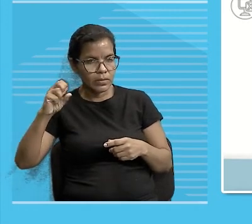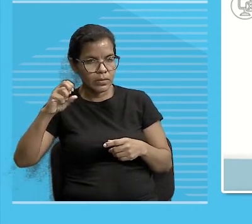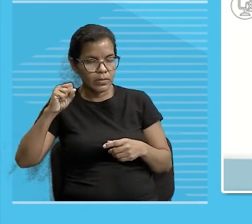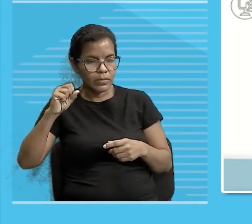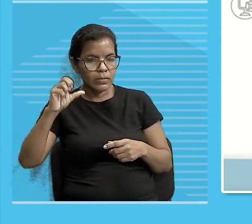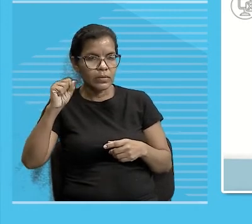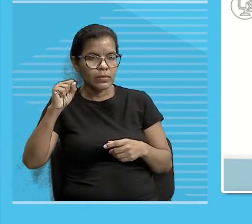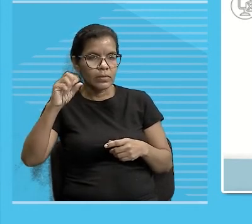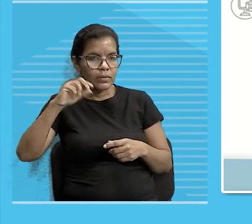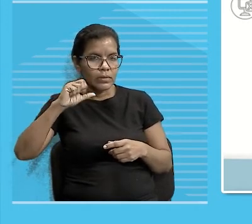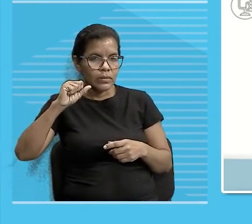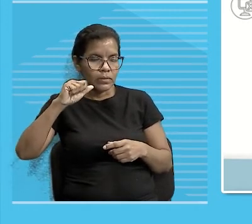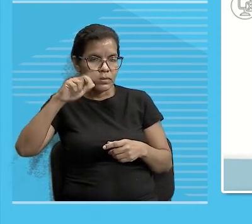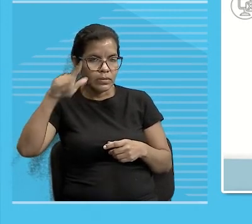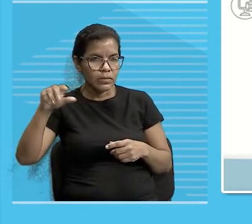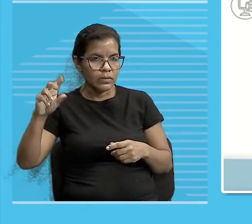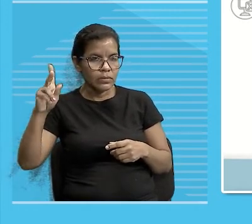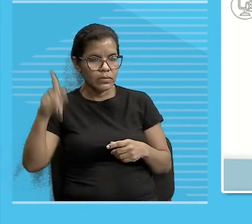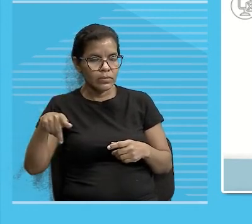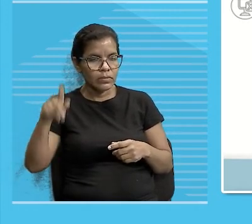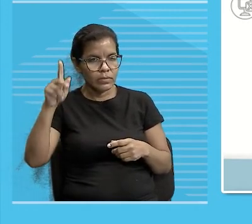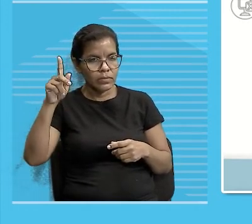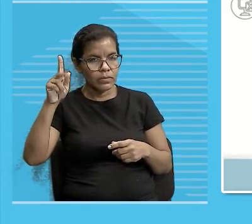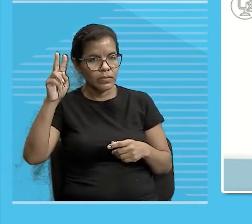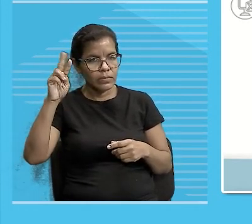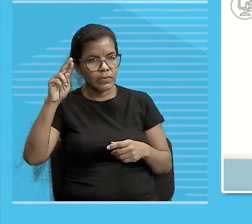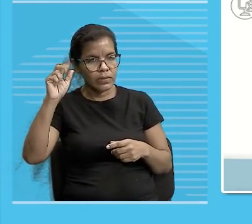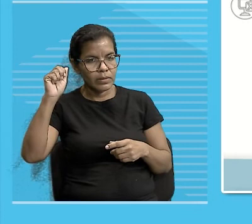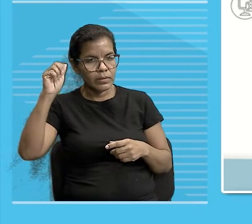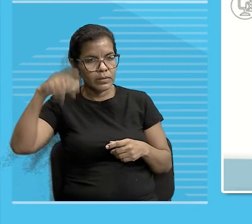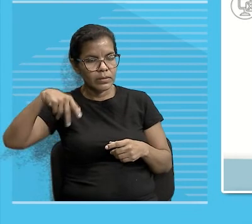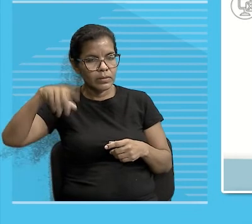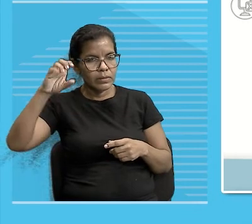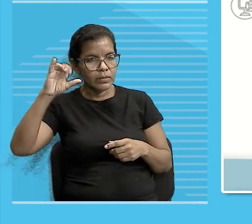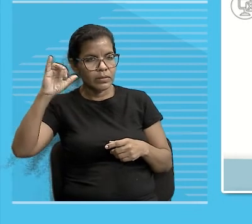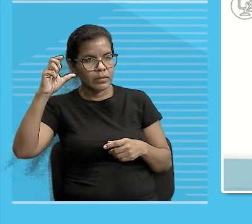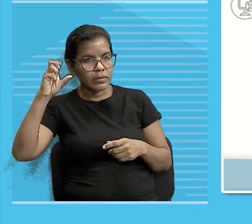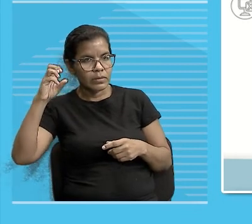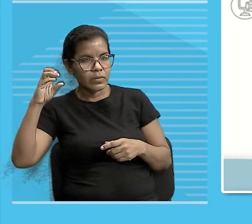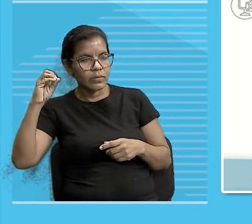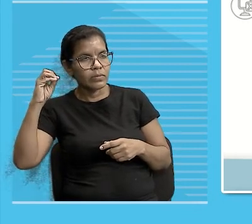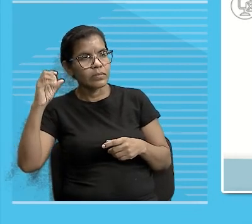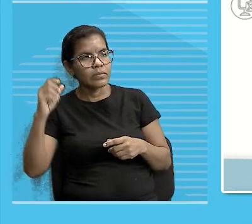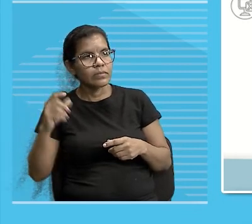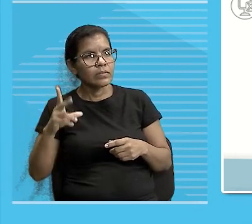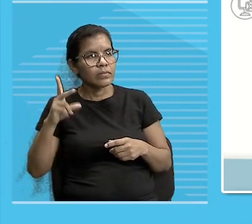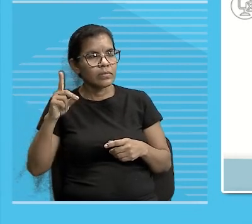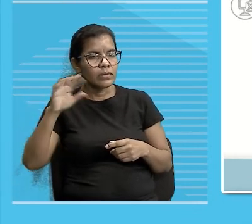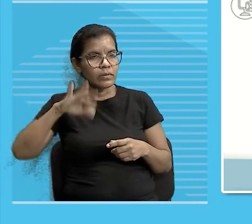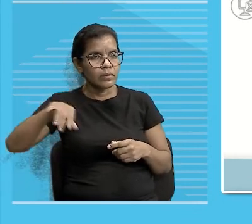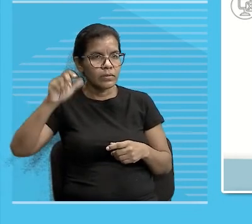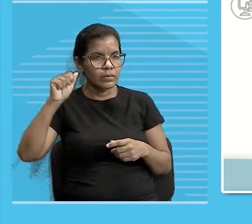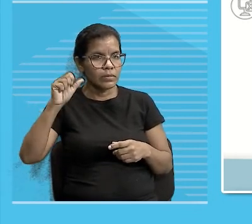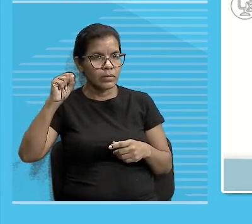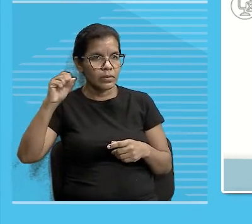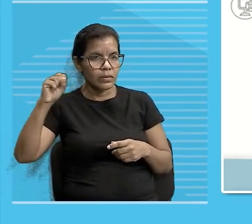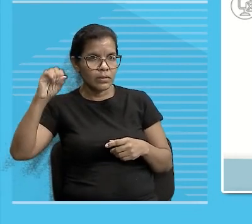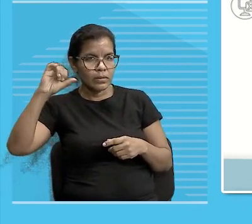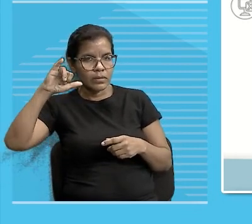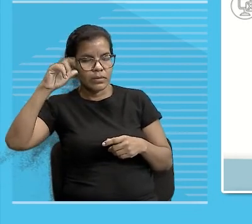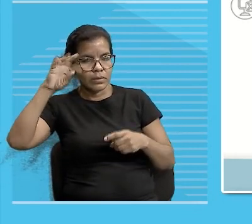aspecto escultural no pórtico de entrada, tá bom? As esculturas de